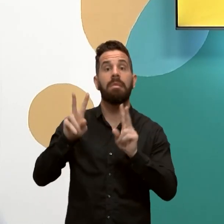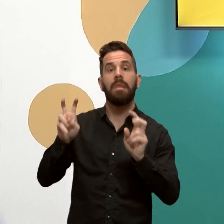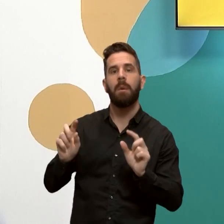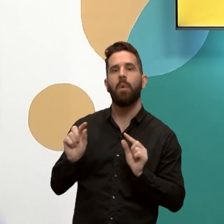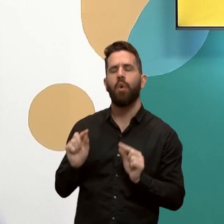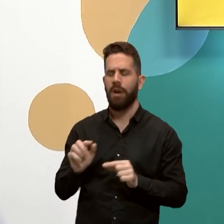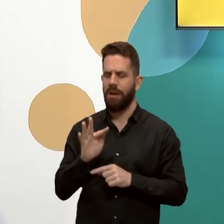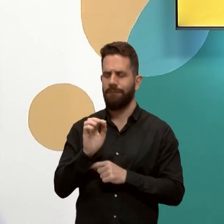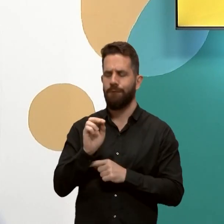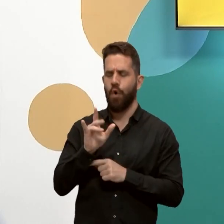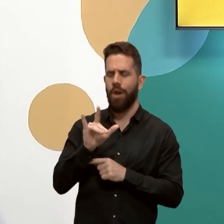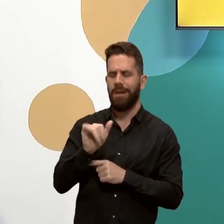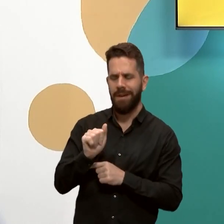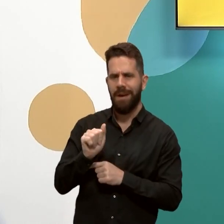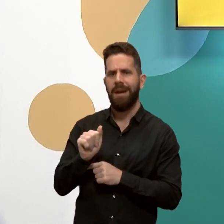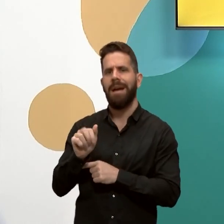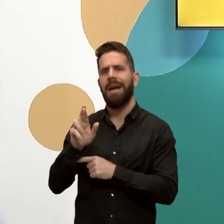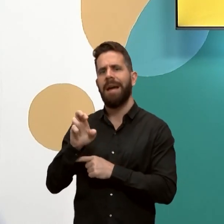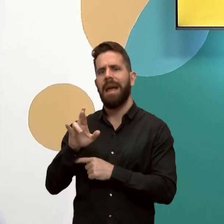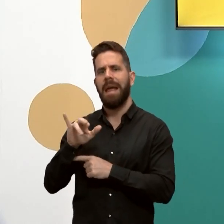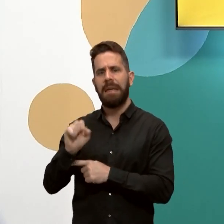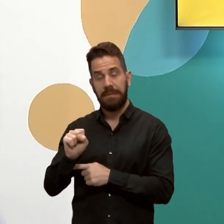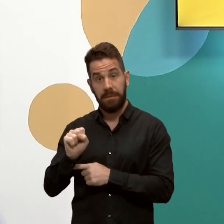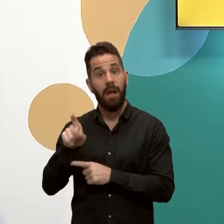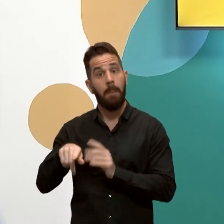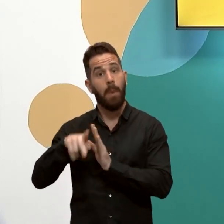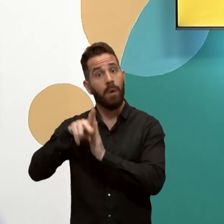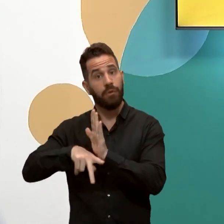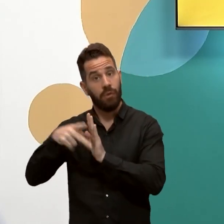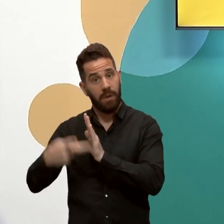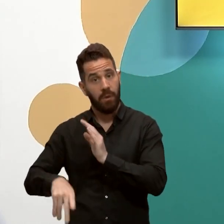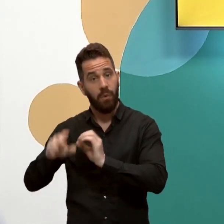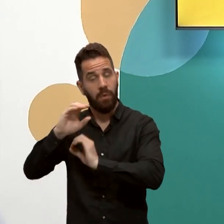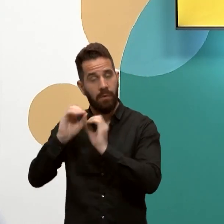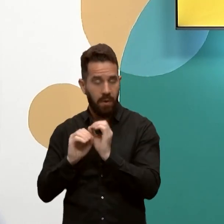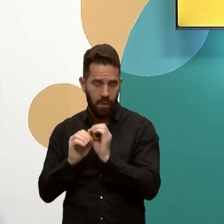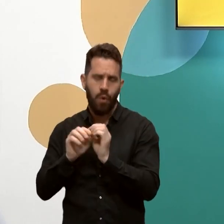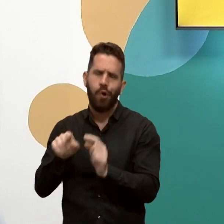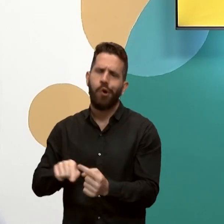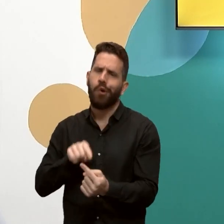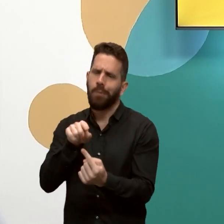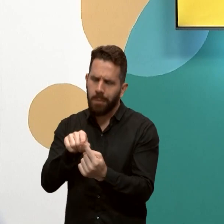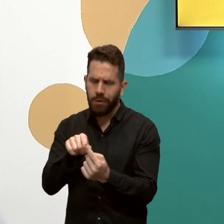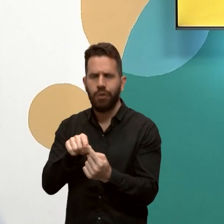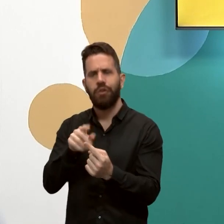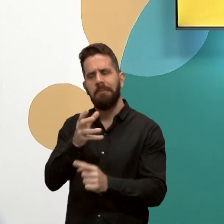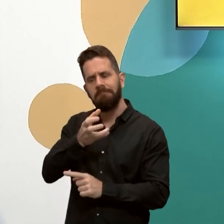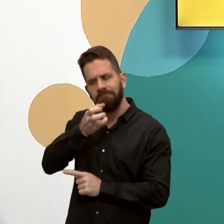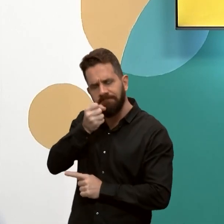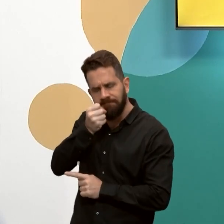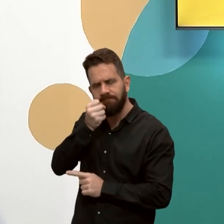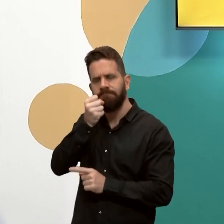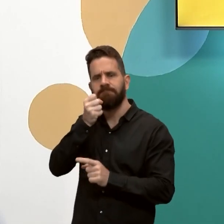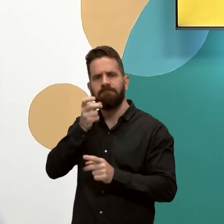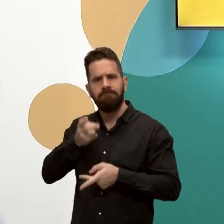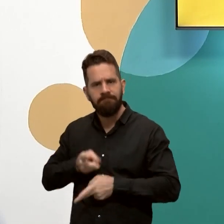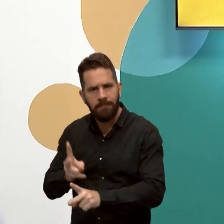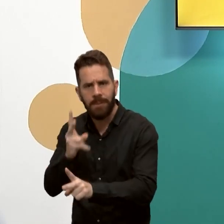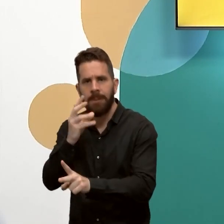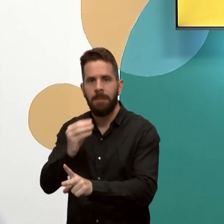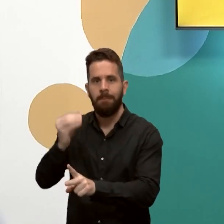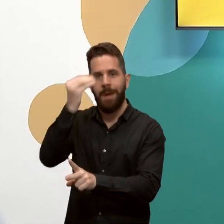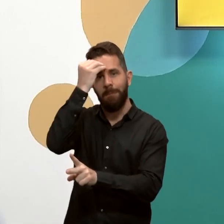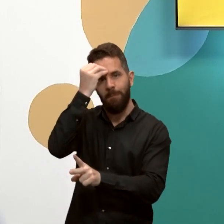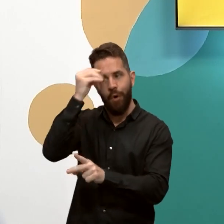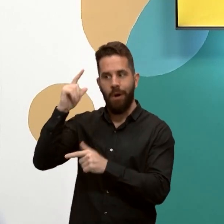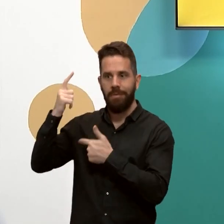Folia de Reis, porque tem um projeto da UFG que pretende manter, preservar memórias dessa tradição.